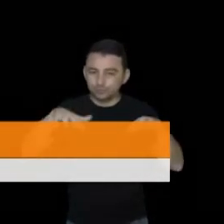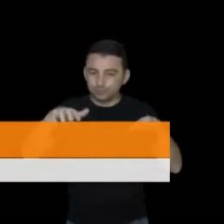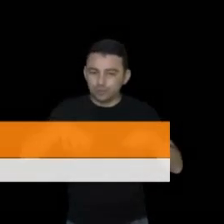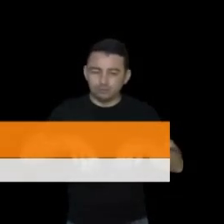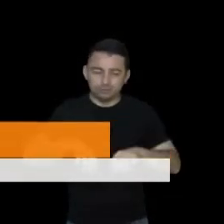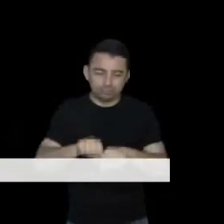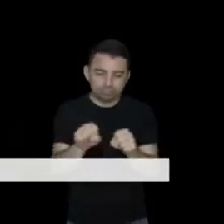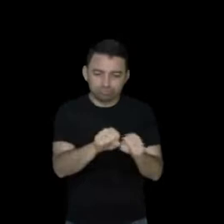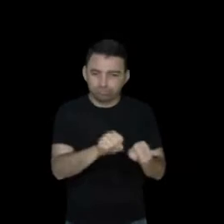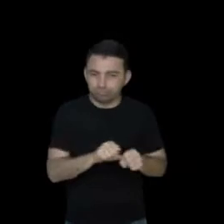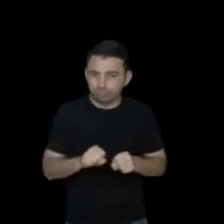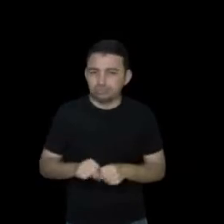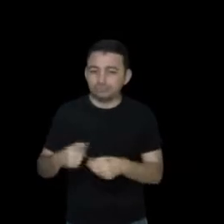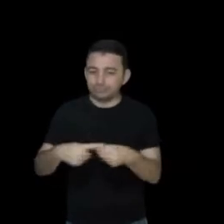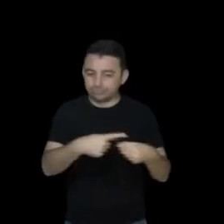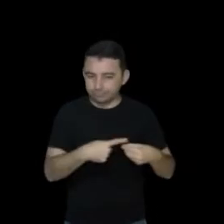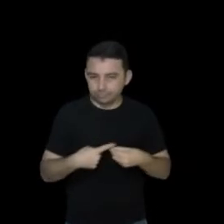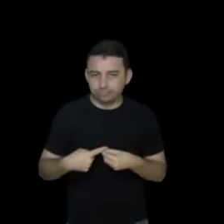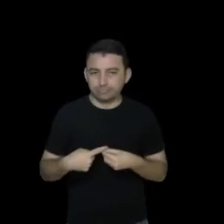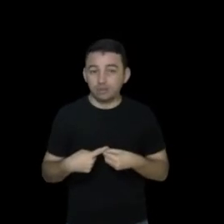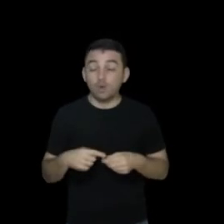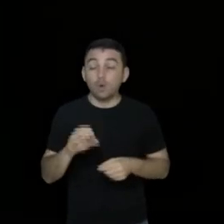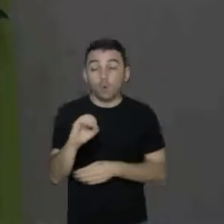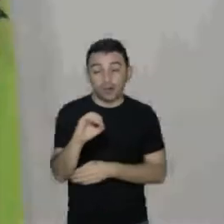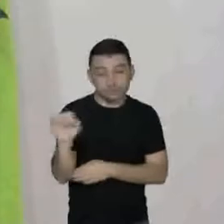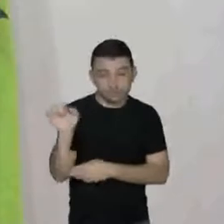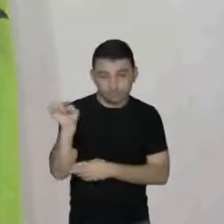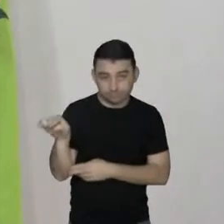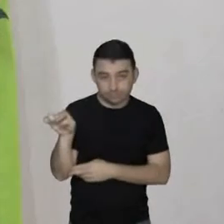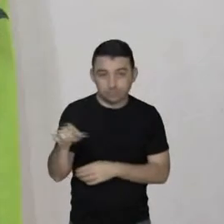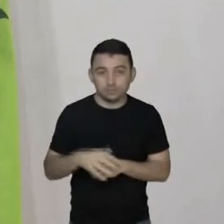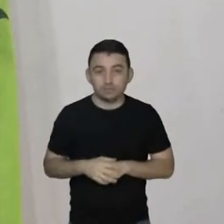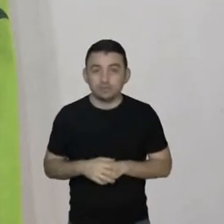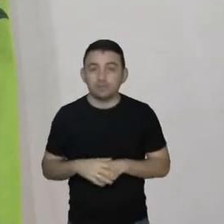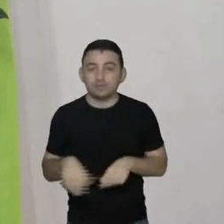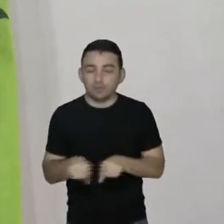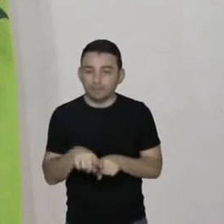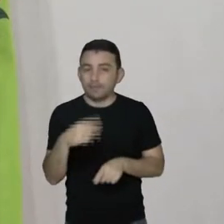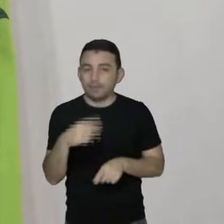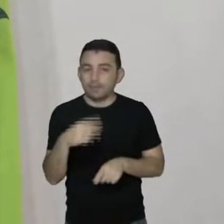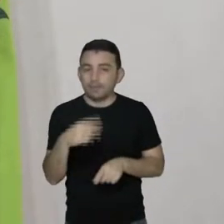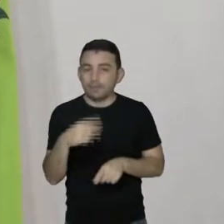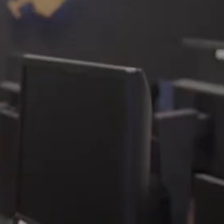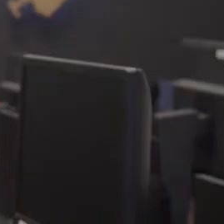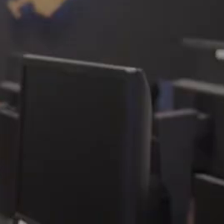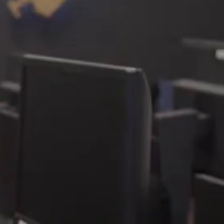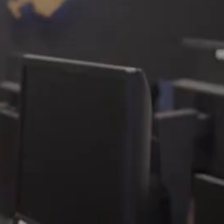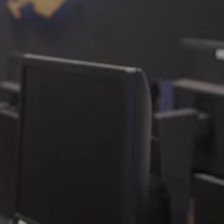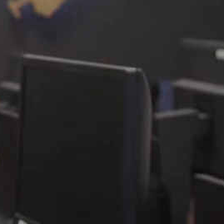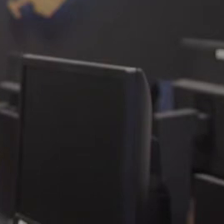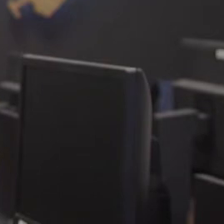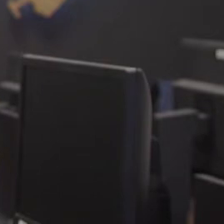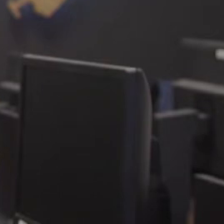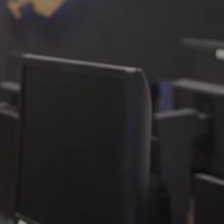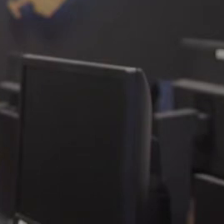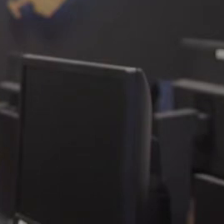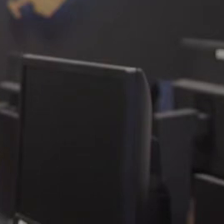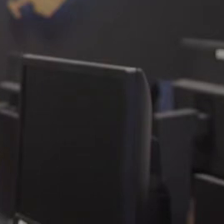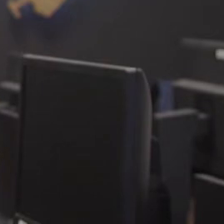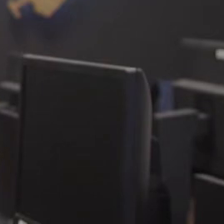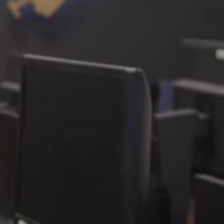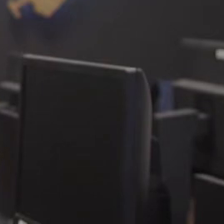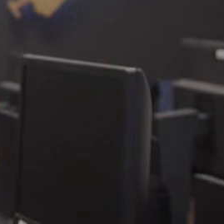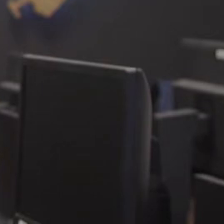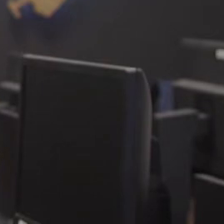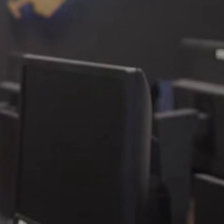alguns municípios do Oeste de Santa Catarina e também aqui da Grande Florianópolis em deputados que compõem a